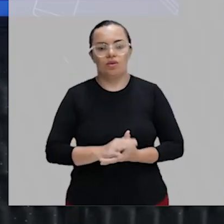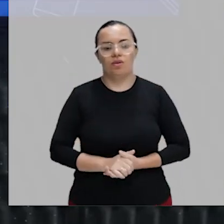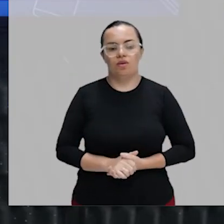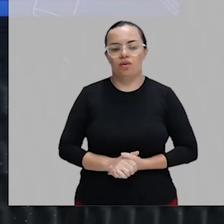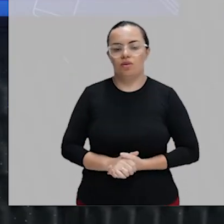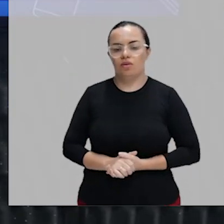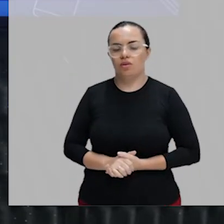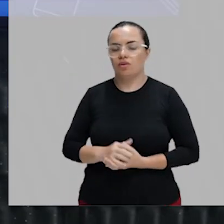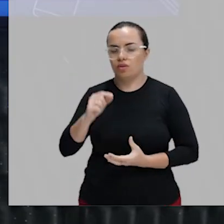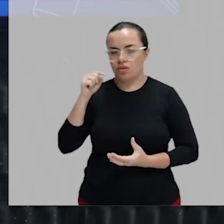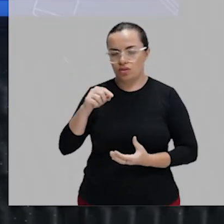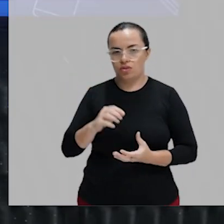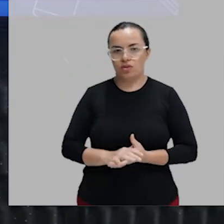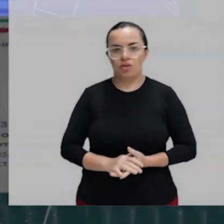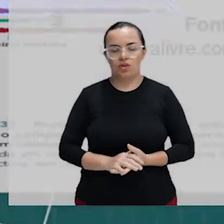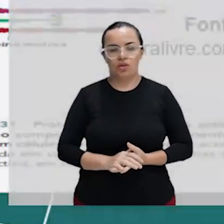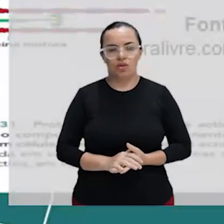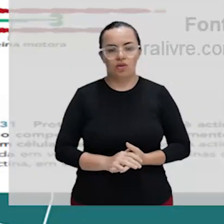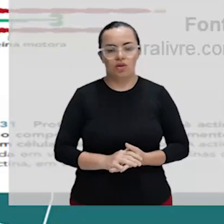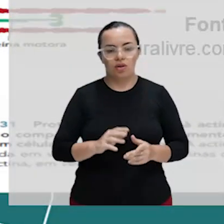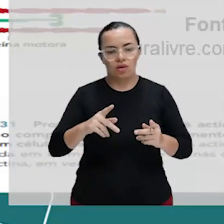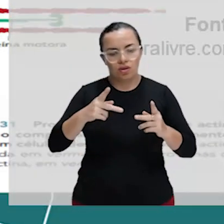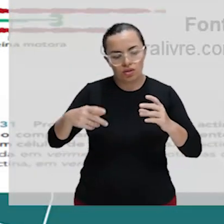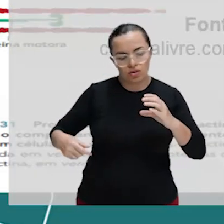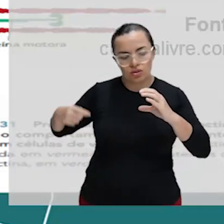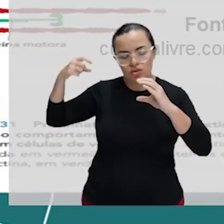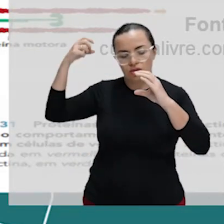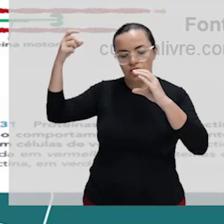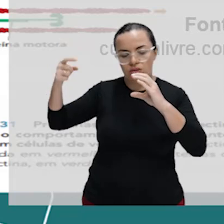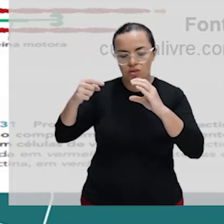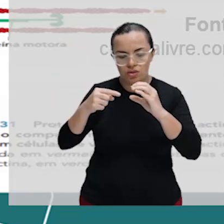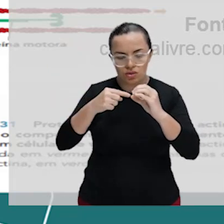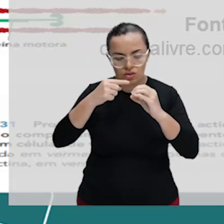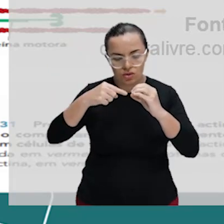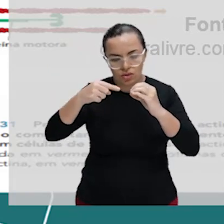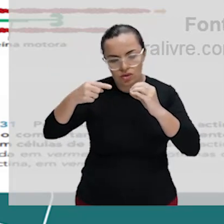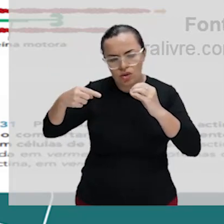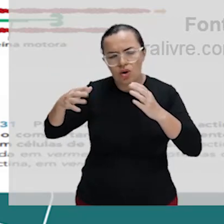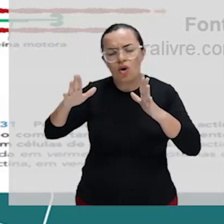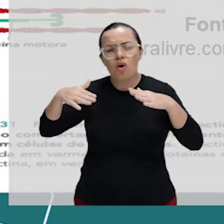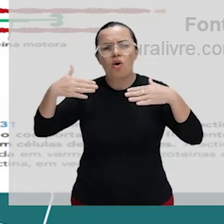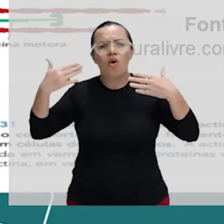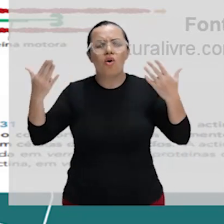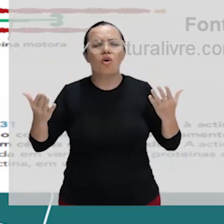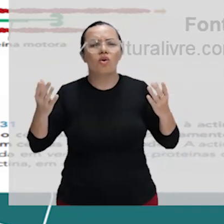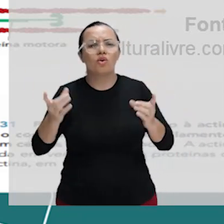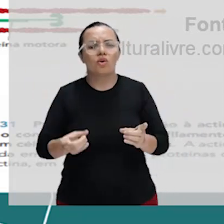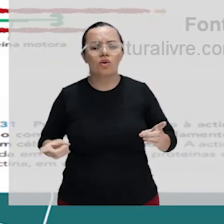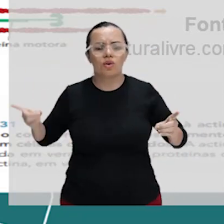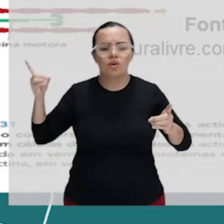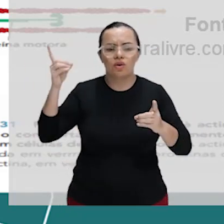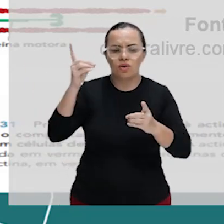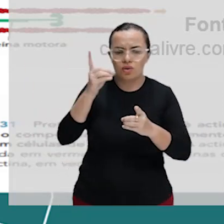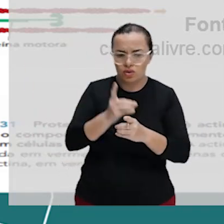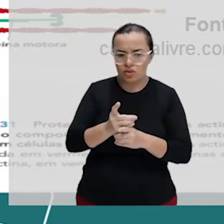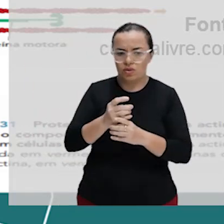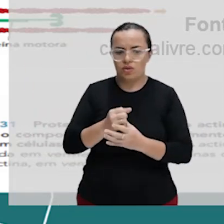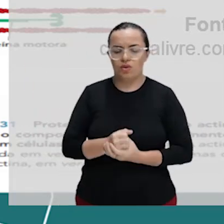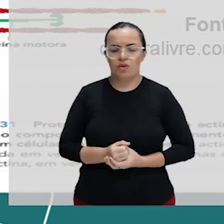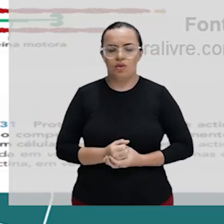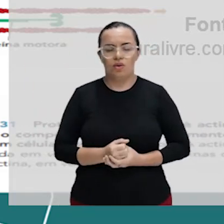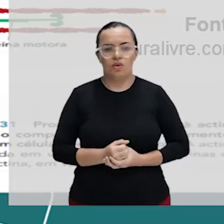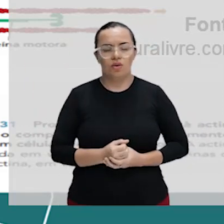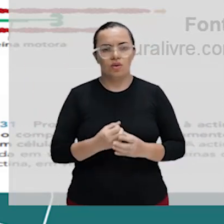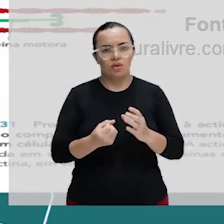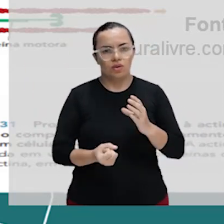de actina, tá? E onde nós vamos encontrar essa proteína? Nós vamos encontrar ela produzindo, por